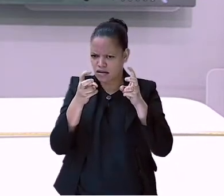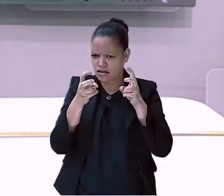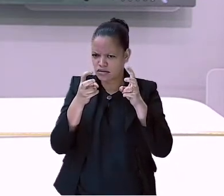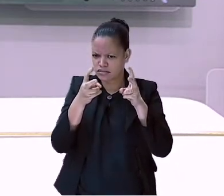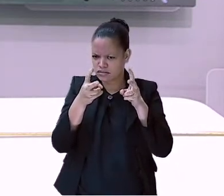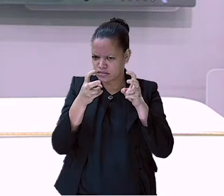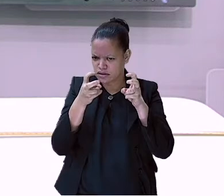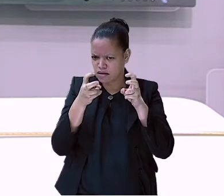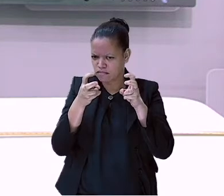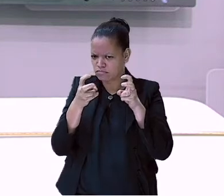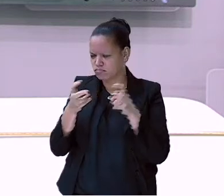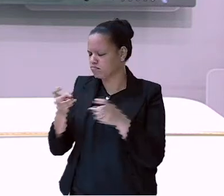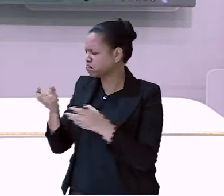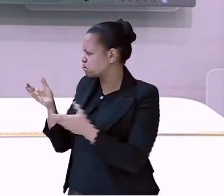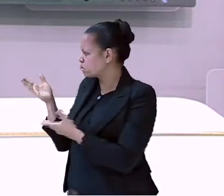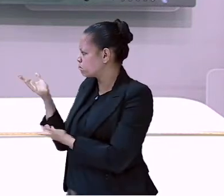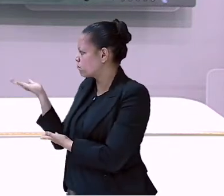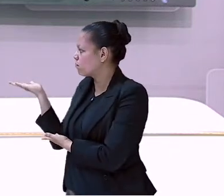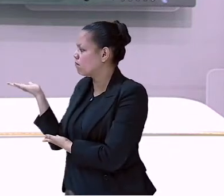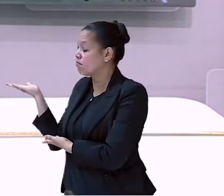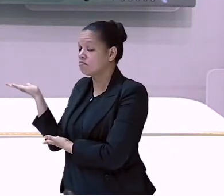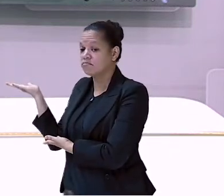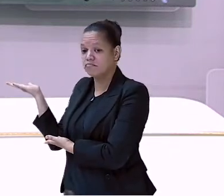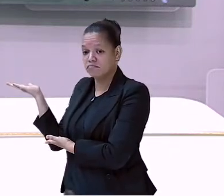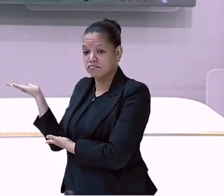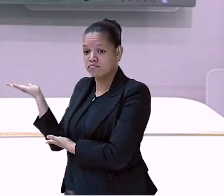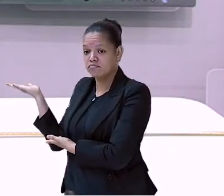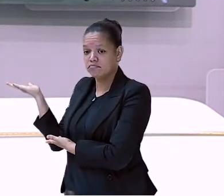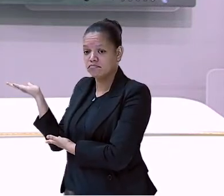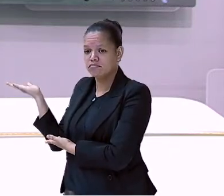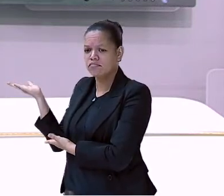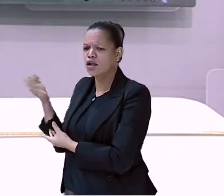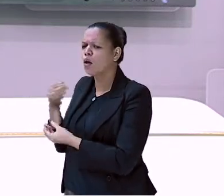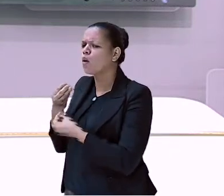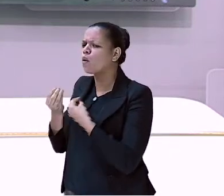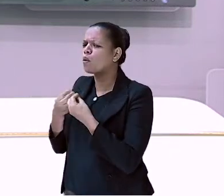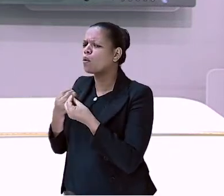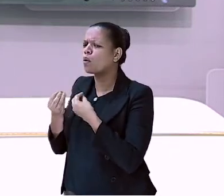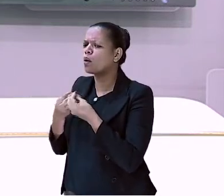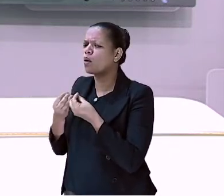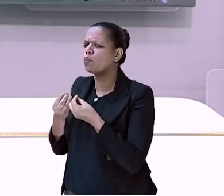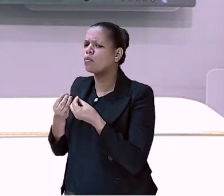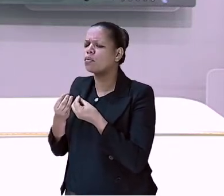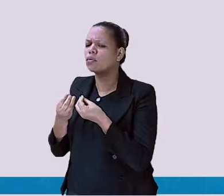é 1,80, tá? Que é o que está aqui, é